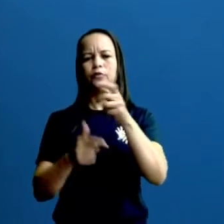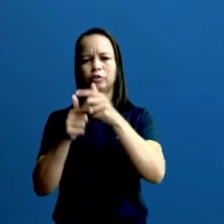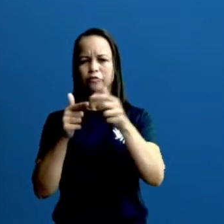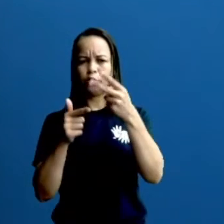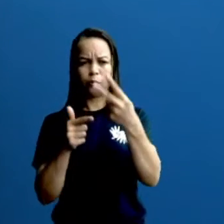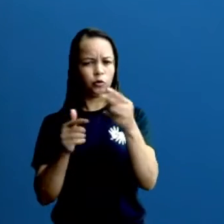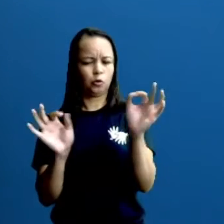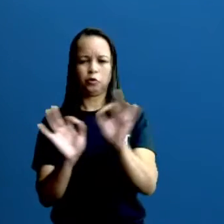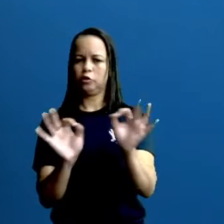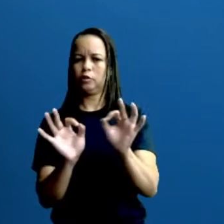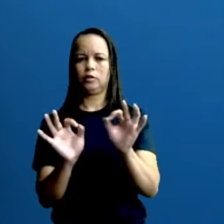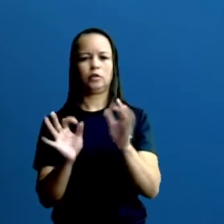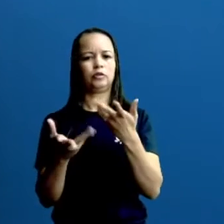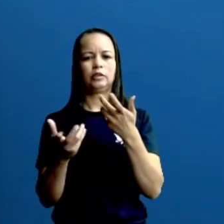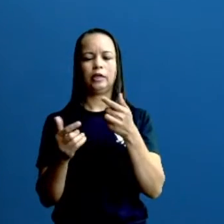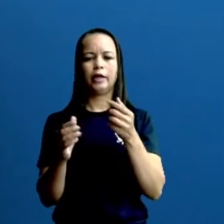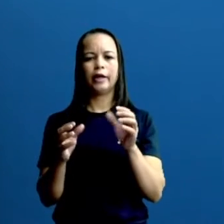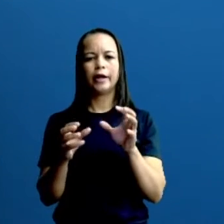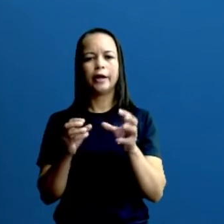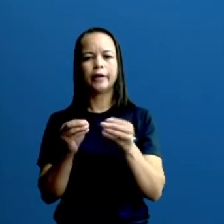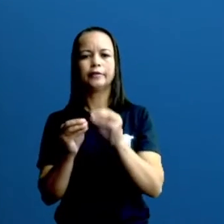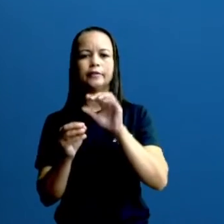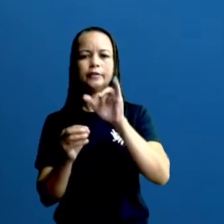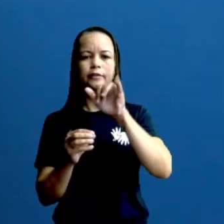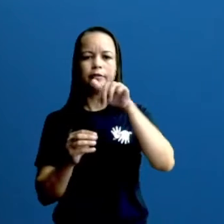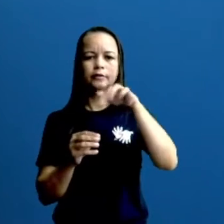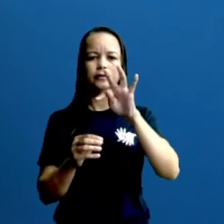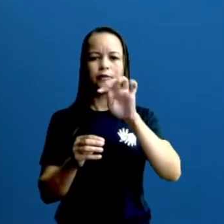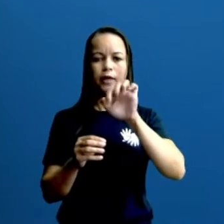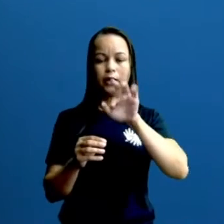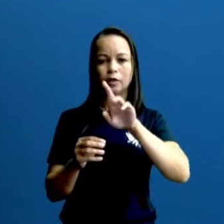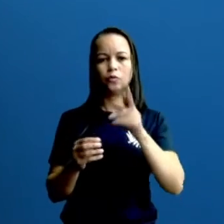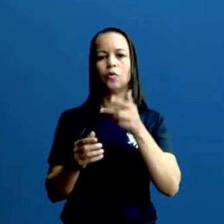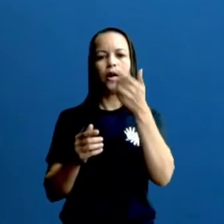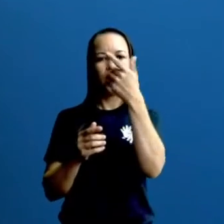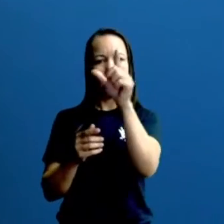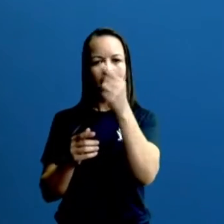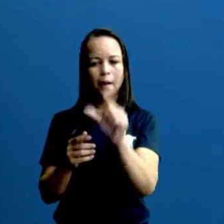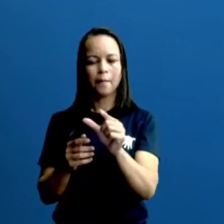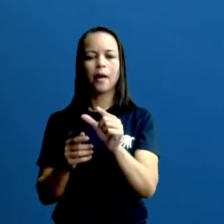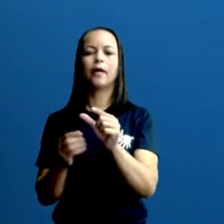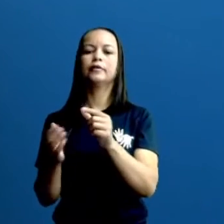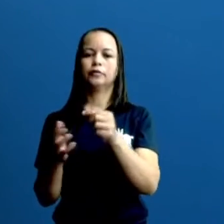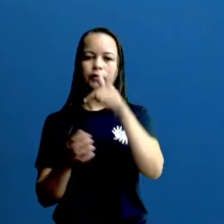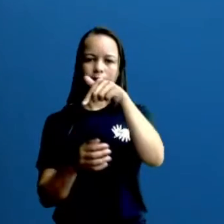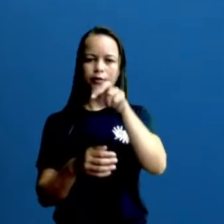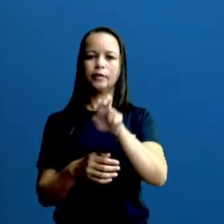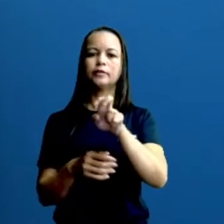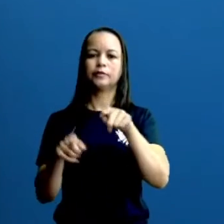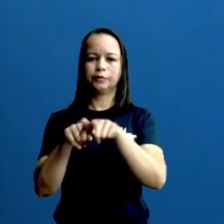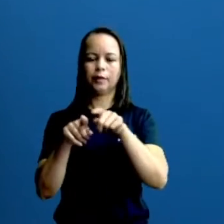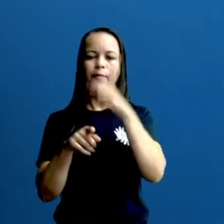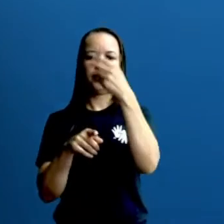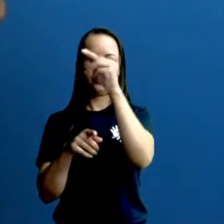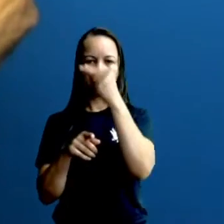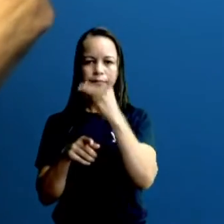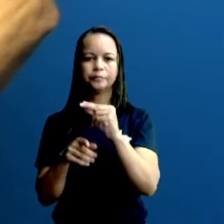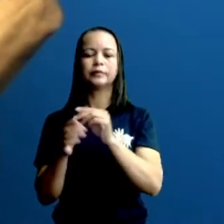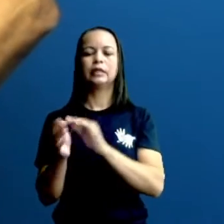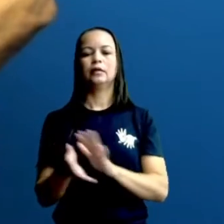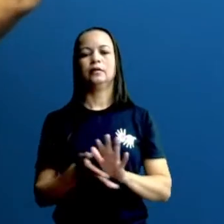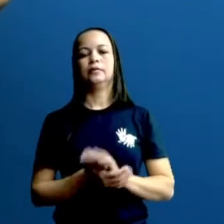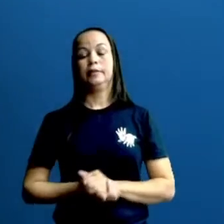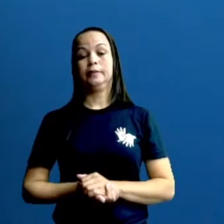para dividir por 2 para o resultado ser inteiro, repete 45. 75 também não dá para dividir por 2, repete